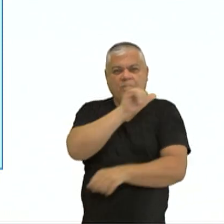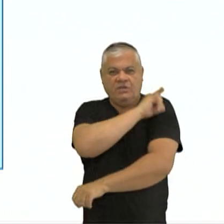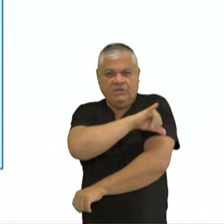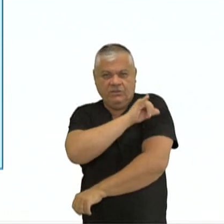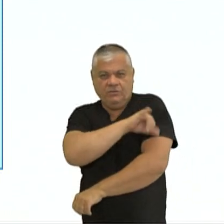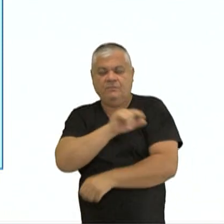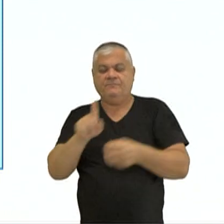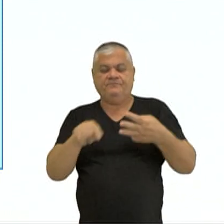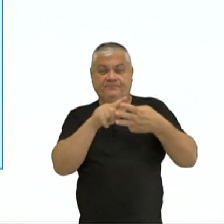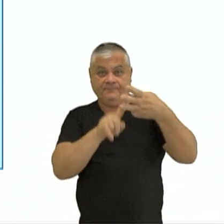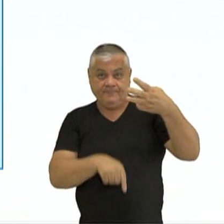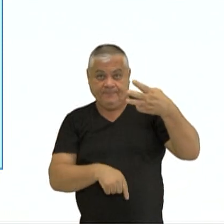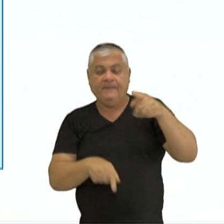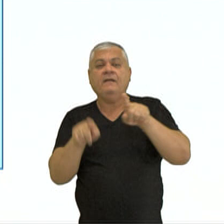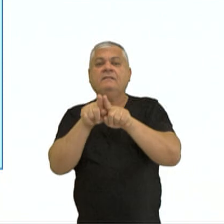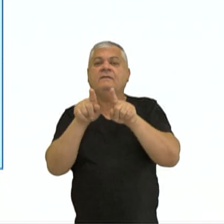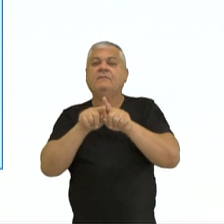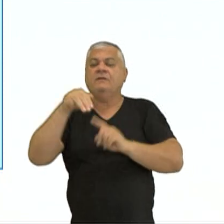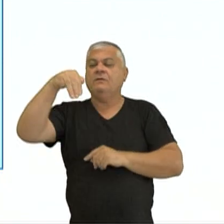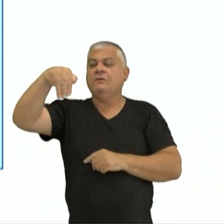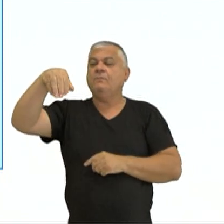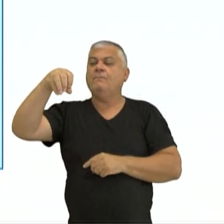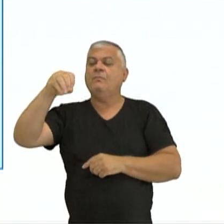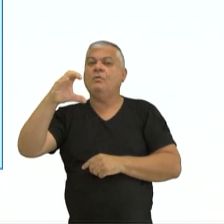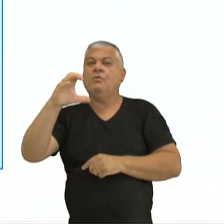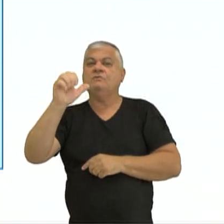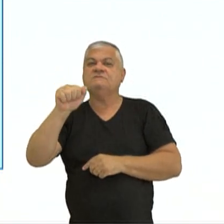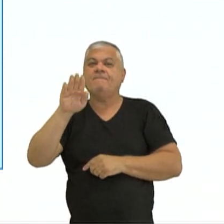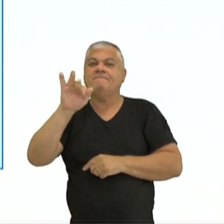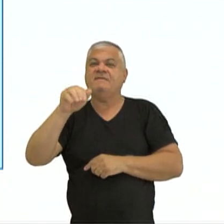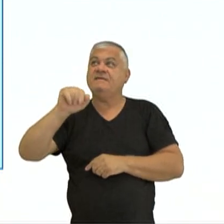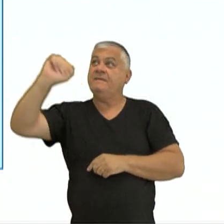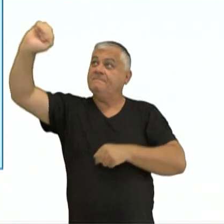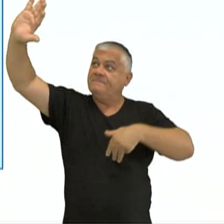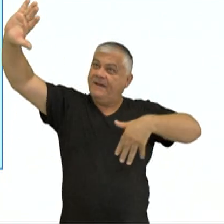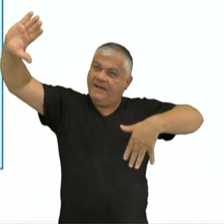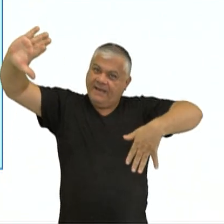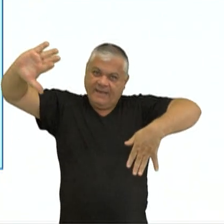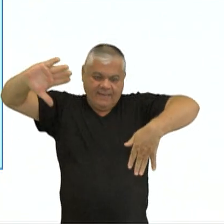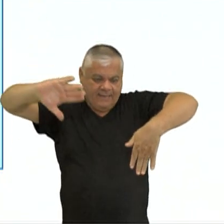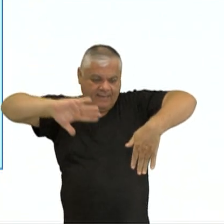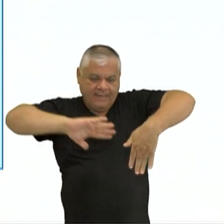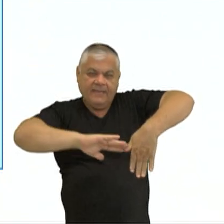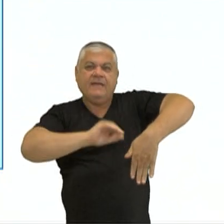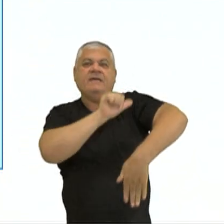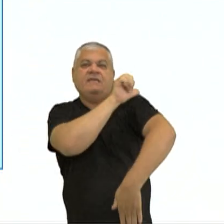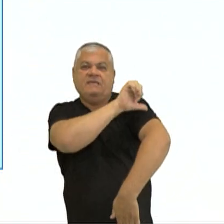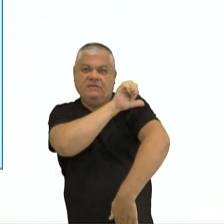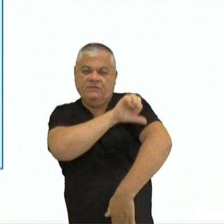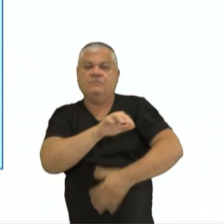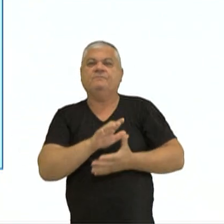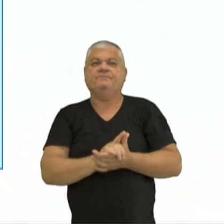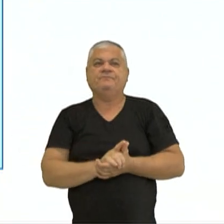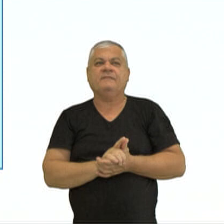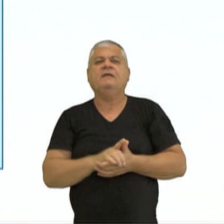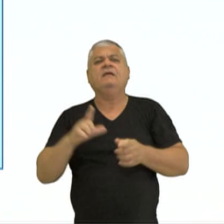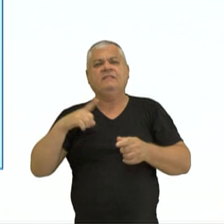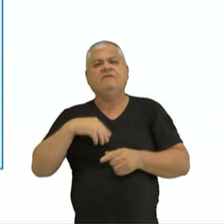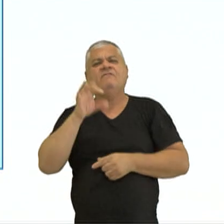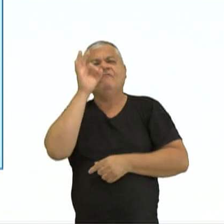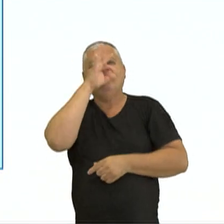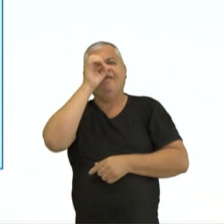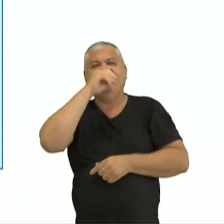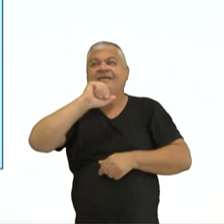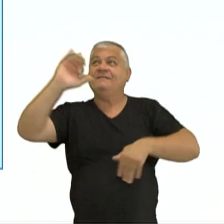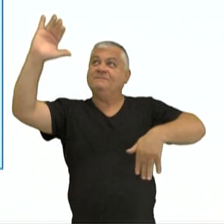Janeiro, e também a rota de Moçambique, que nós temos ali povos trazidos para o Rio de Janeiro. Tivemos outras rotas ali, como a rota